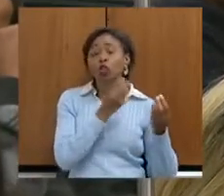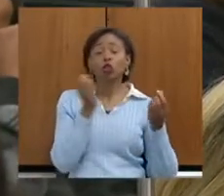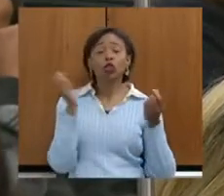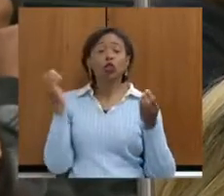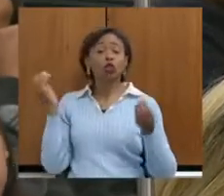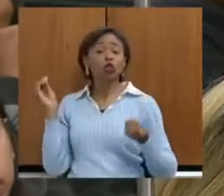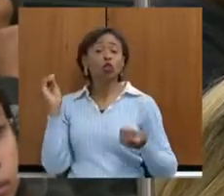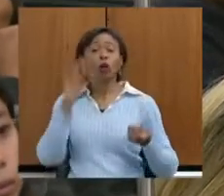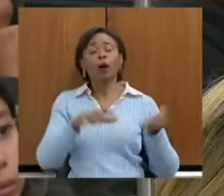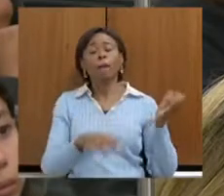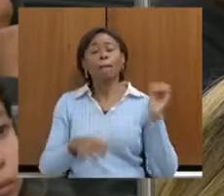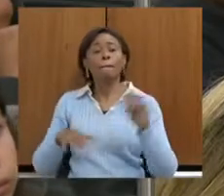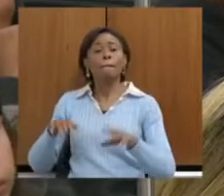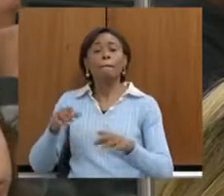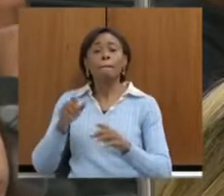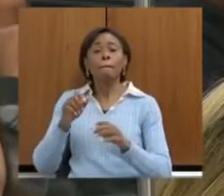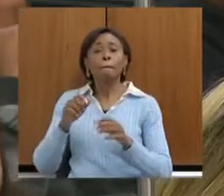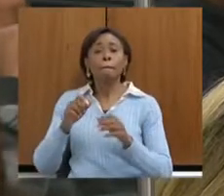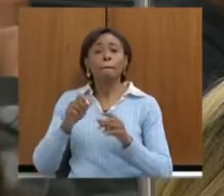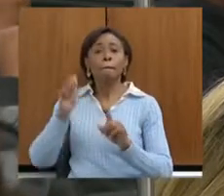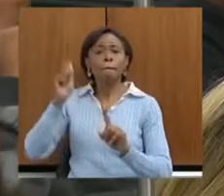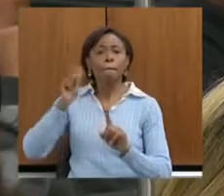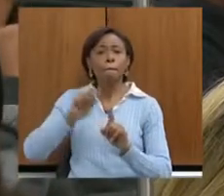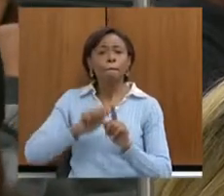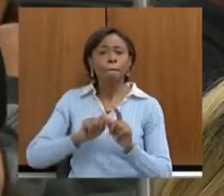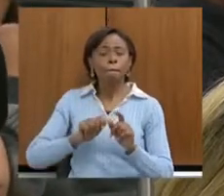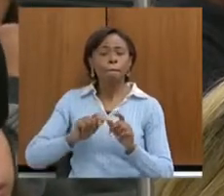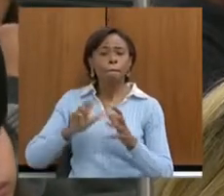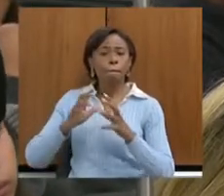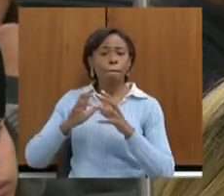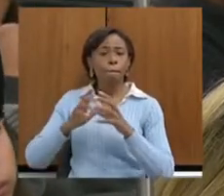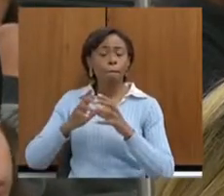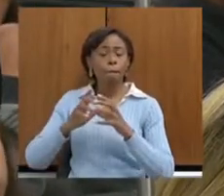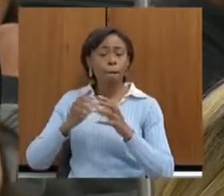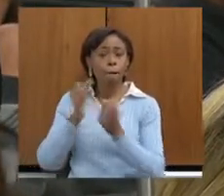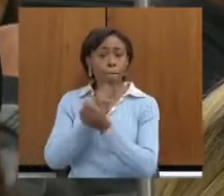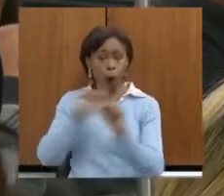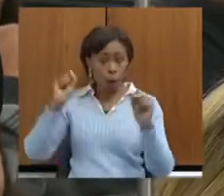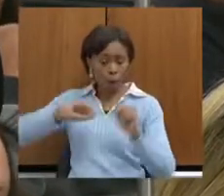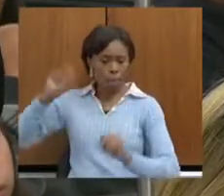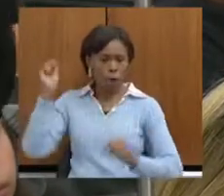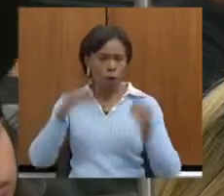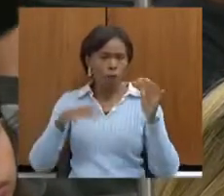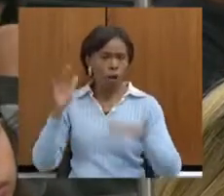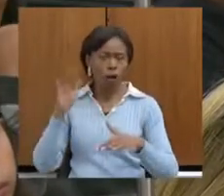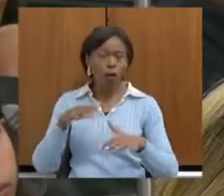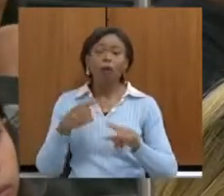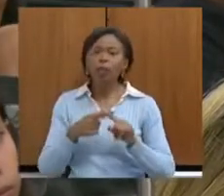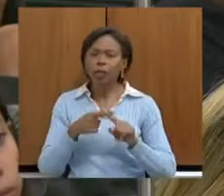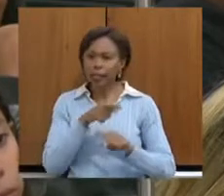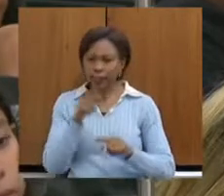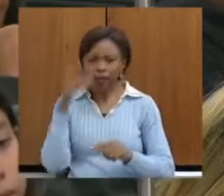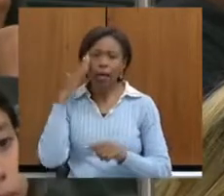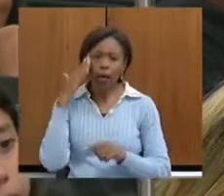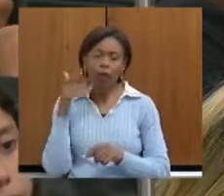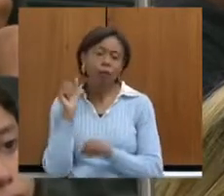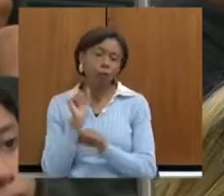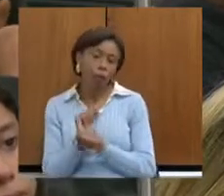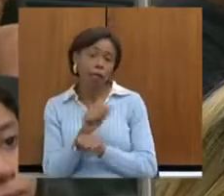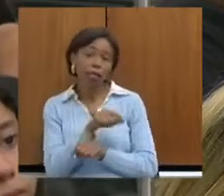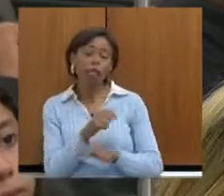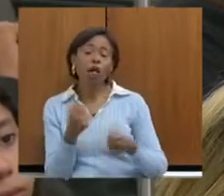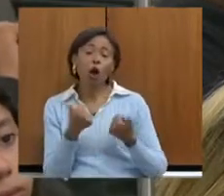nossa eu resolvi porque já descobriu o seguinte quando para espanhol e para carregar o